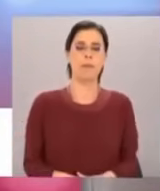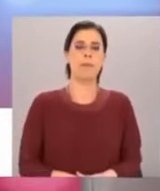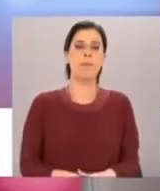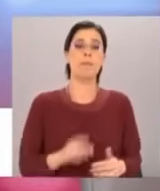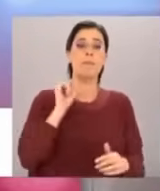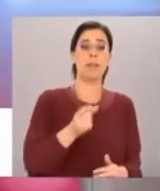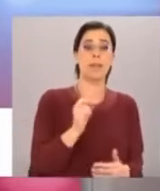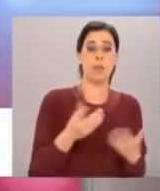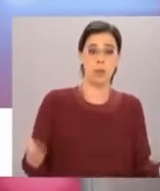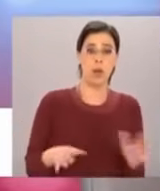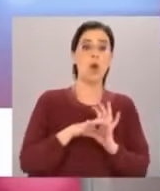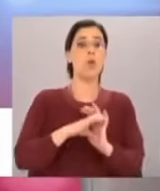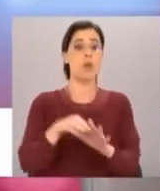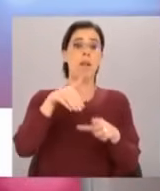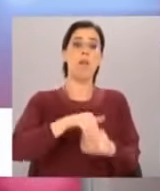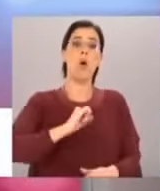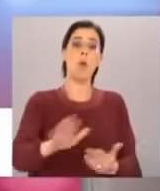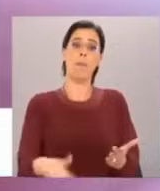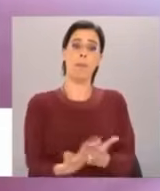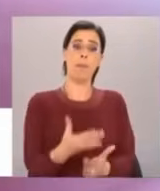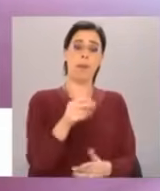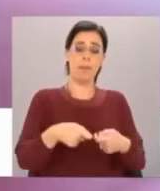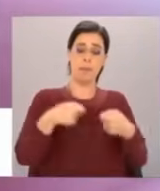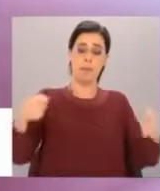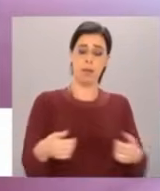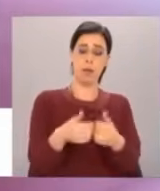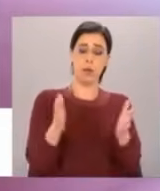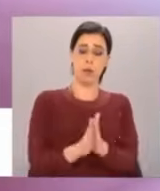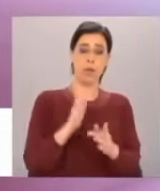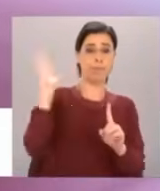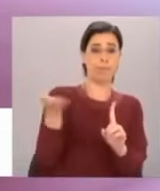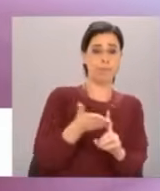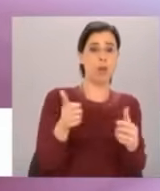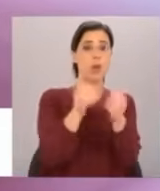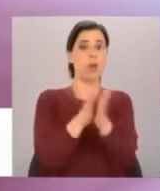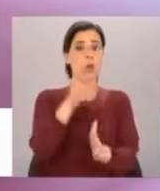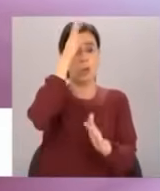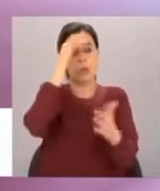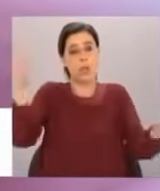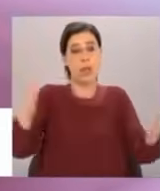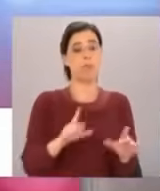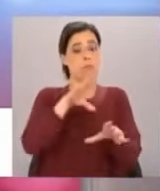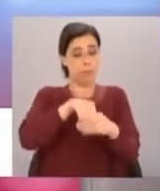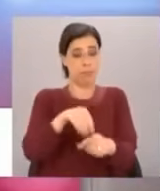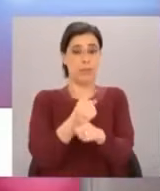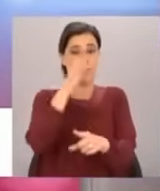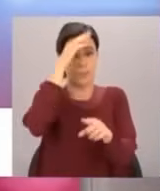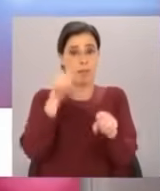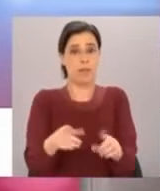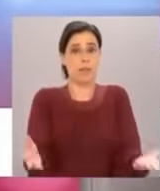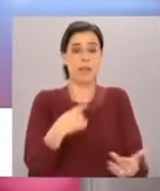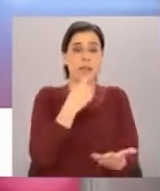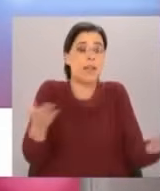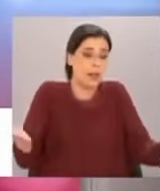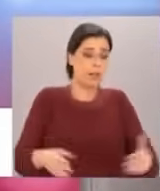muito rapidamente contra a proposta do panda largar toda a criminalização a todos os animais incluindo Esses animais